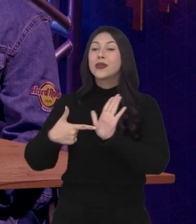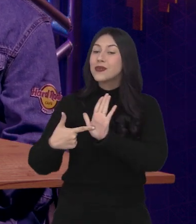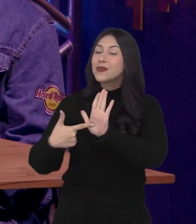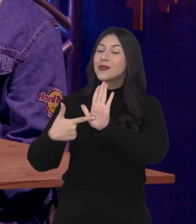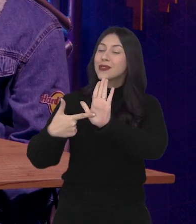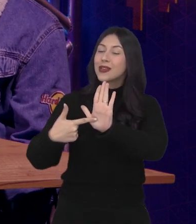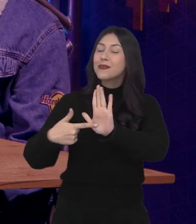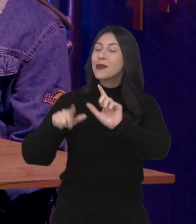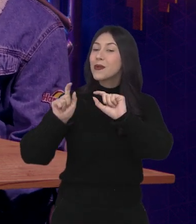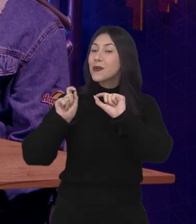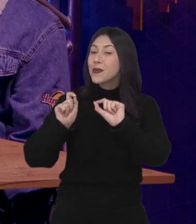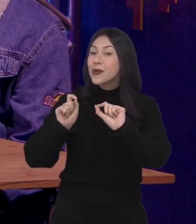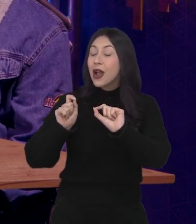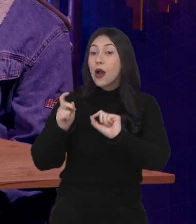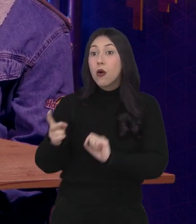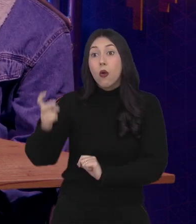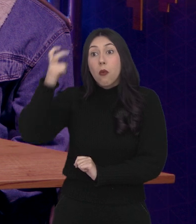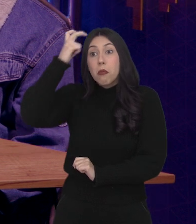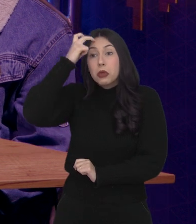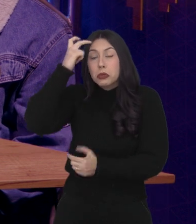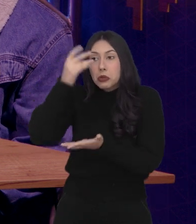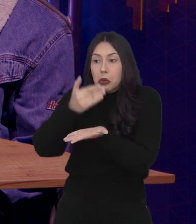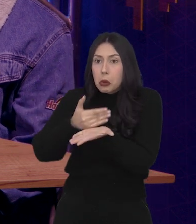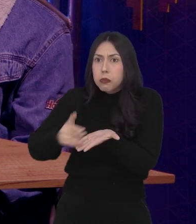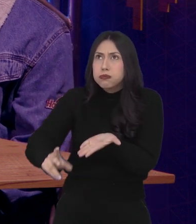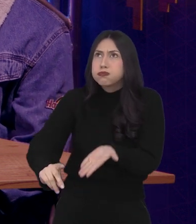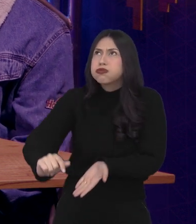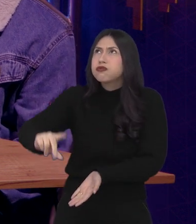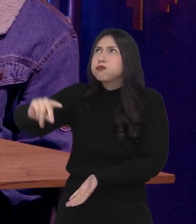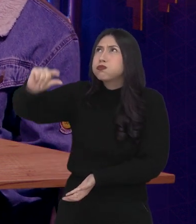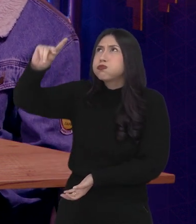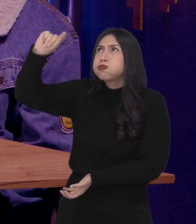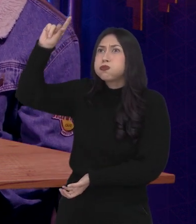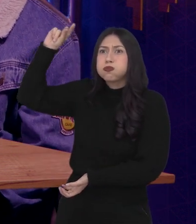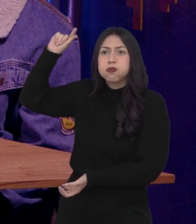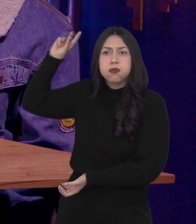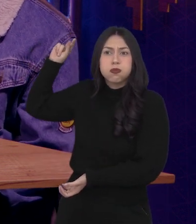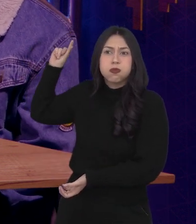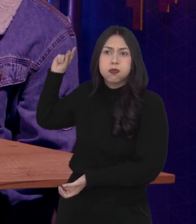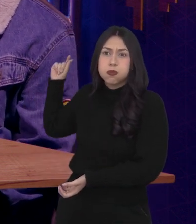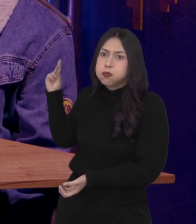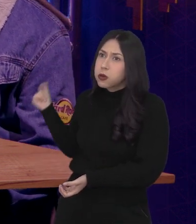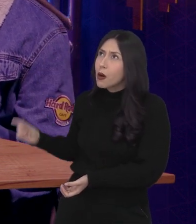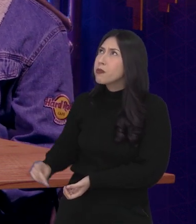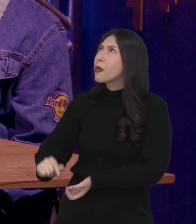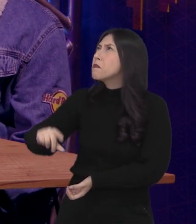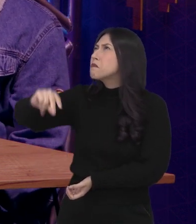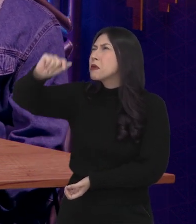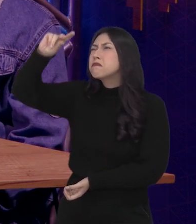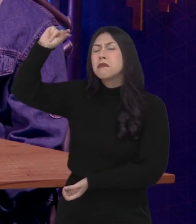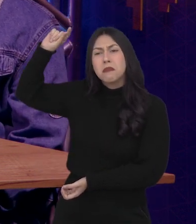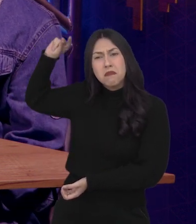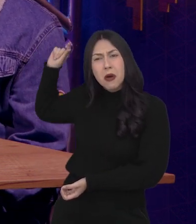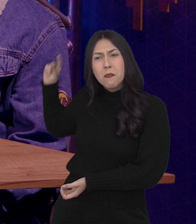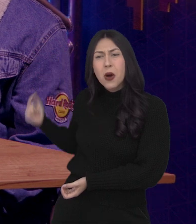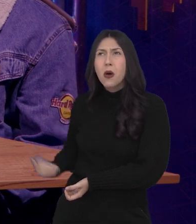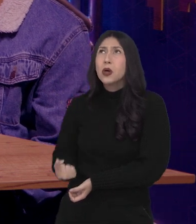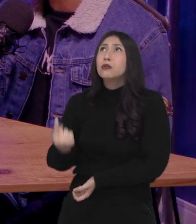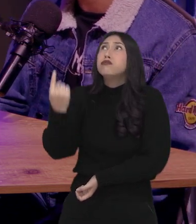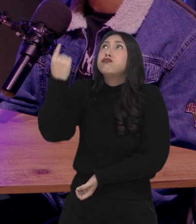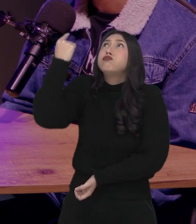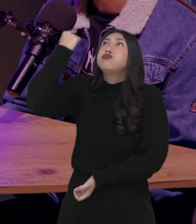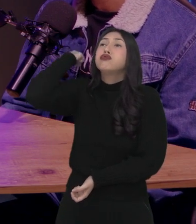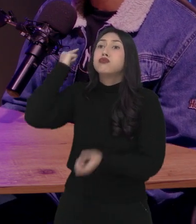aí na abertura, é uma cultura que começou há muito tempo atrás. Muito, muito tempo atrás. Lá na